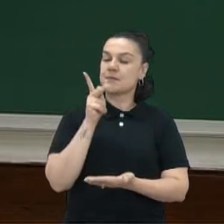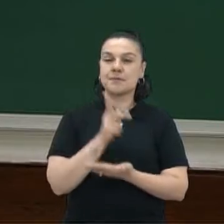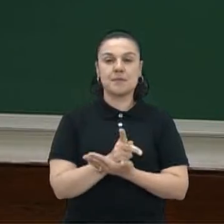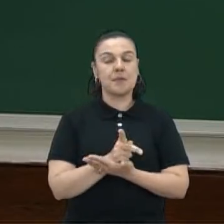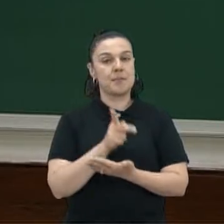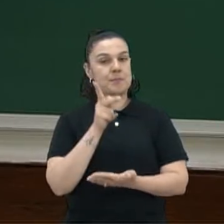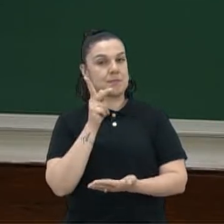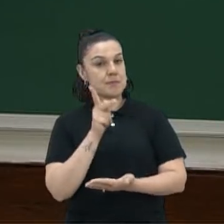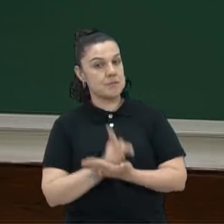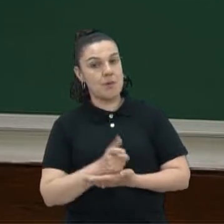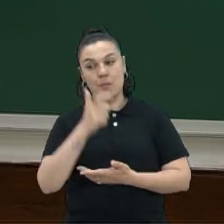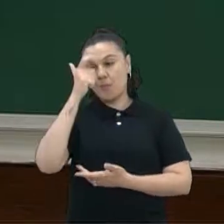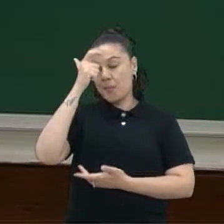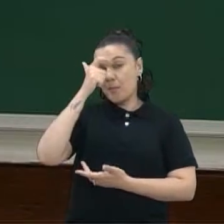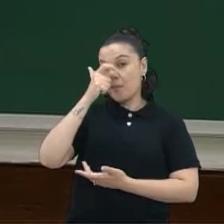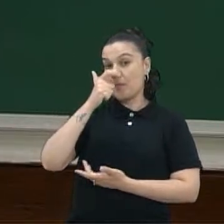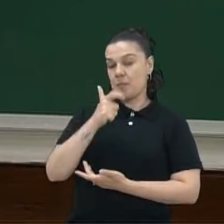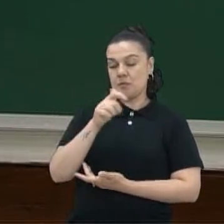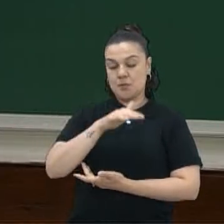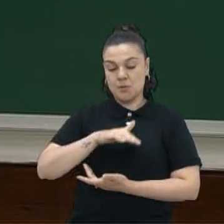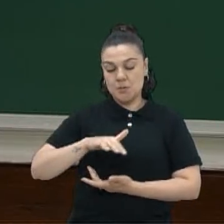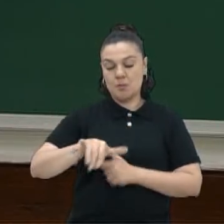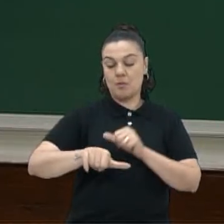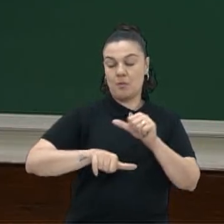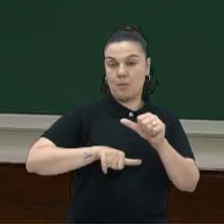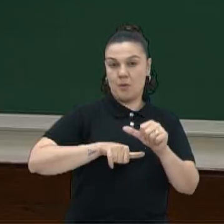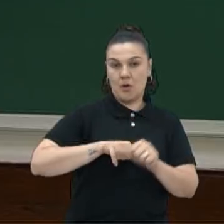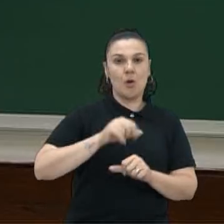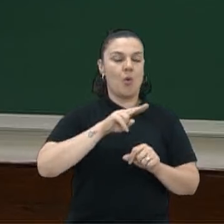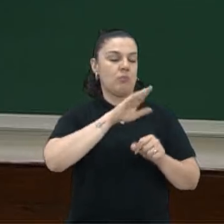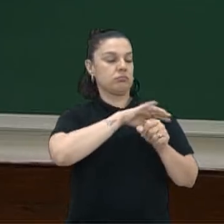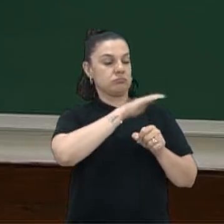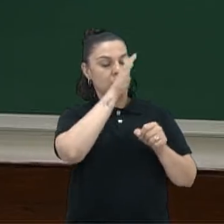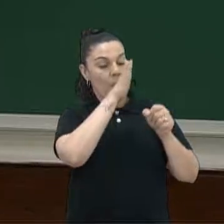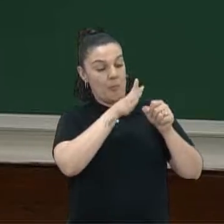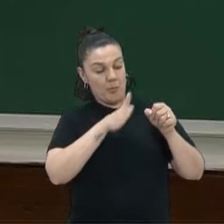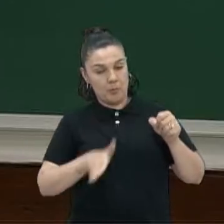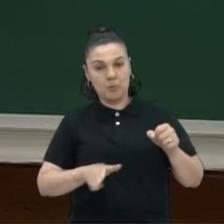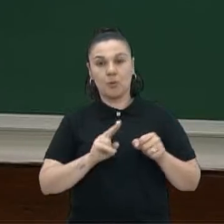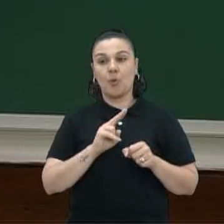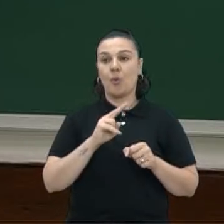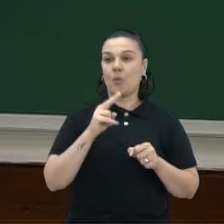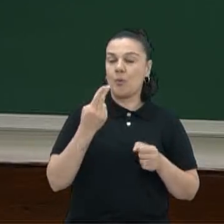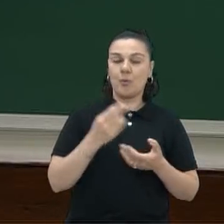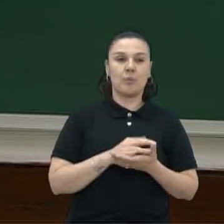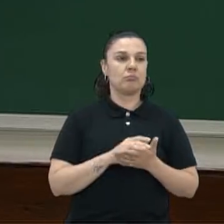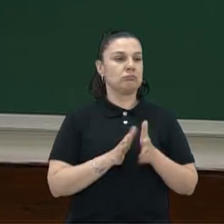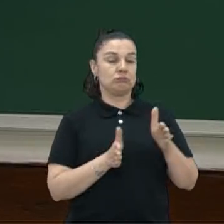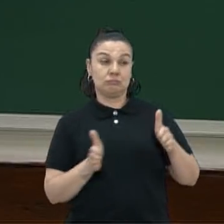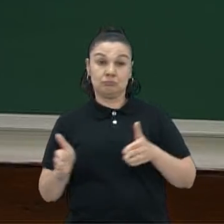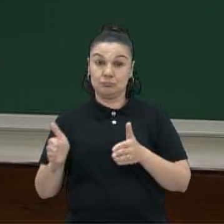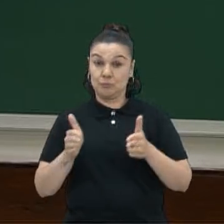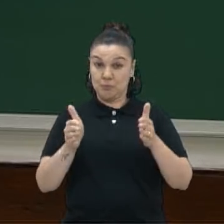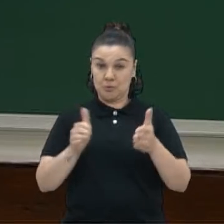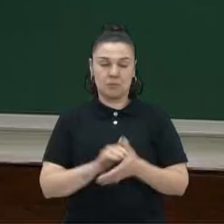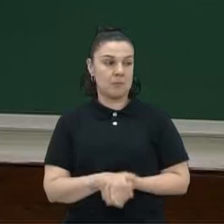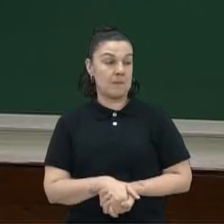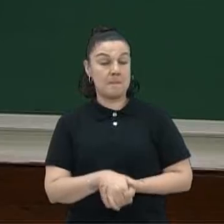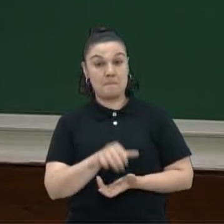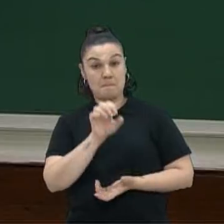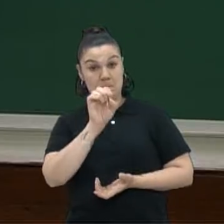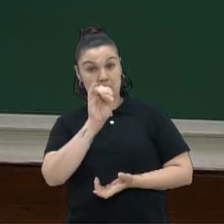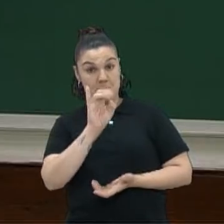que o ser humano interfere no meio, seja ele uma encosta, seja ele às margens de um rio, se